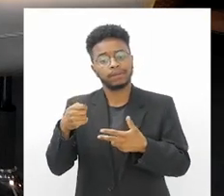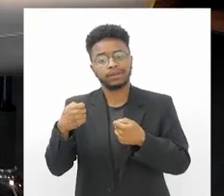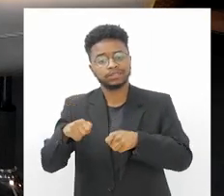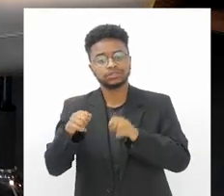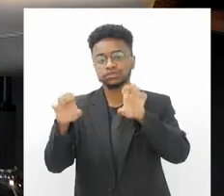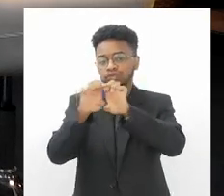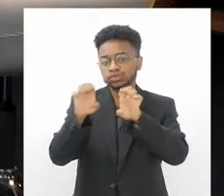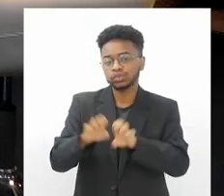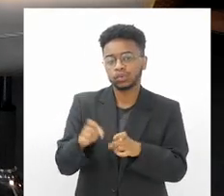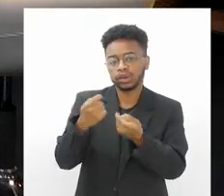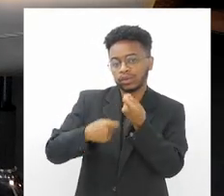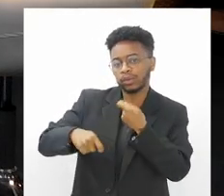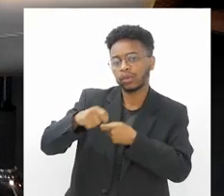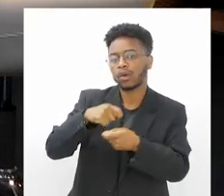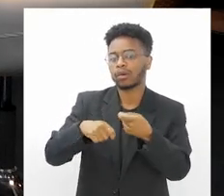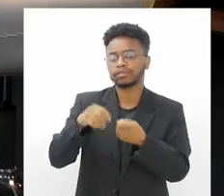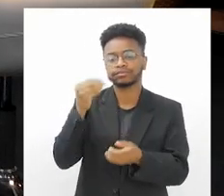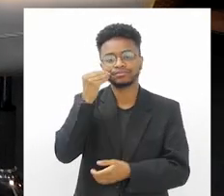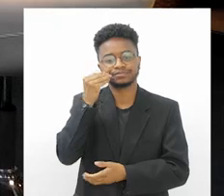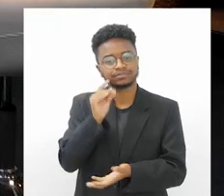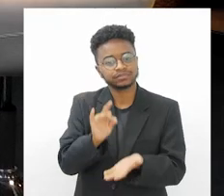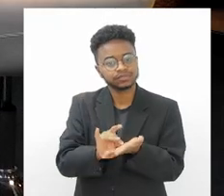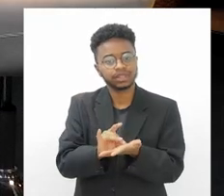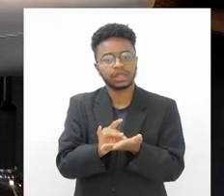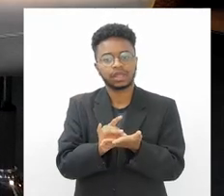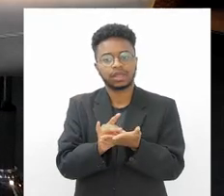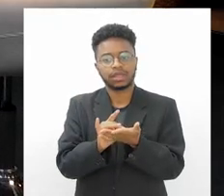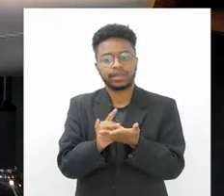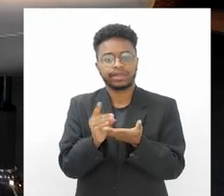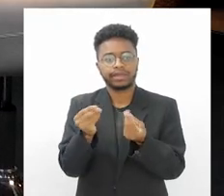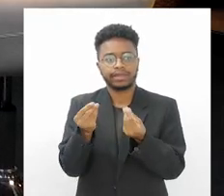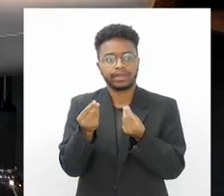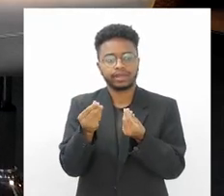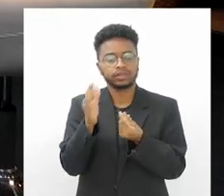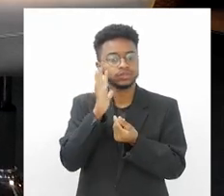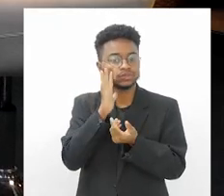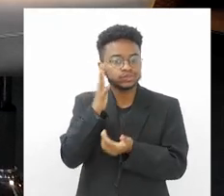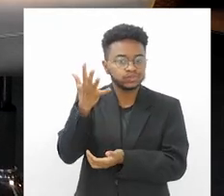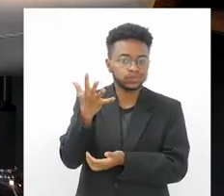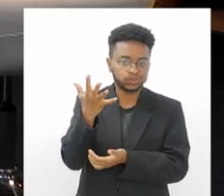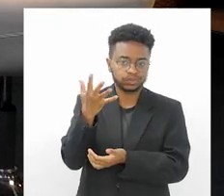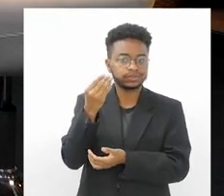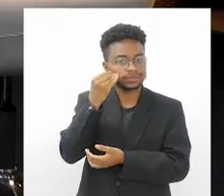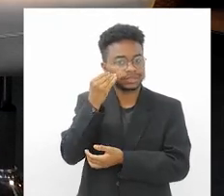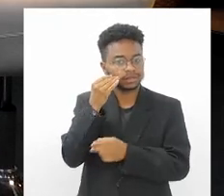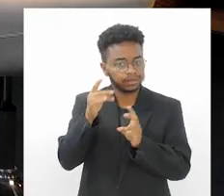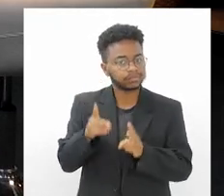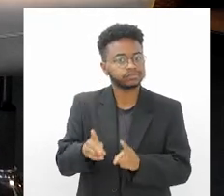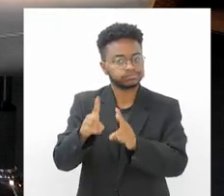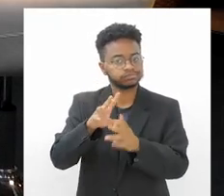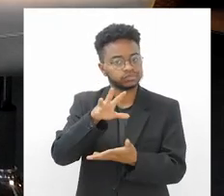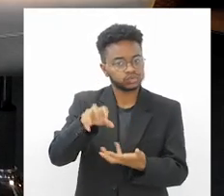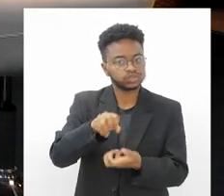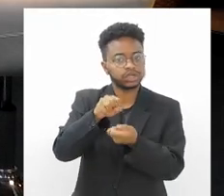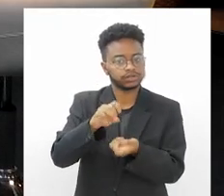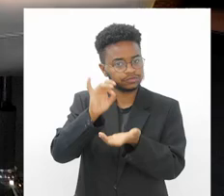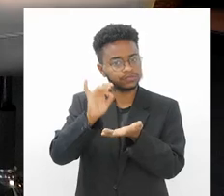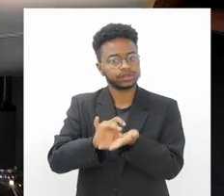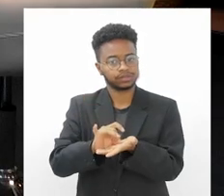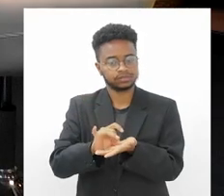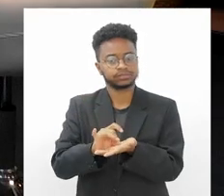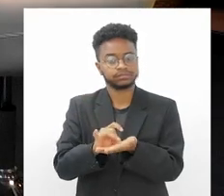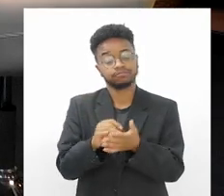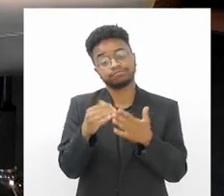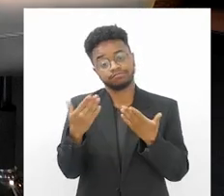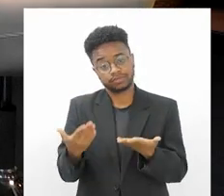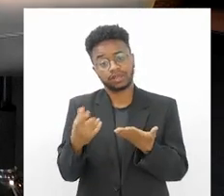ter toda uma estrutura econômica para que aquilo seja, que aquela solução seja sustentável, que seja factível.